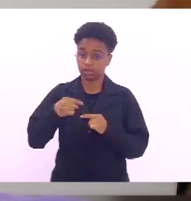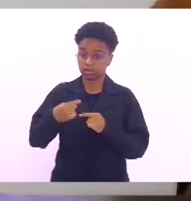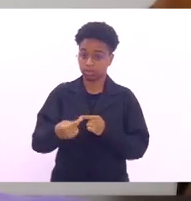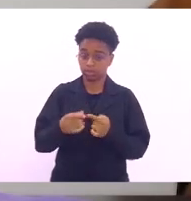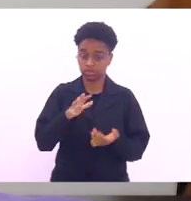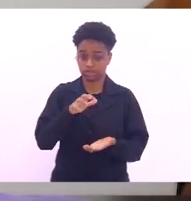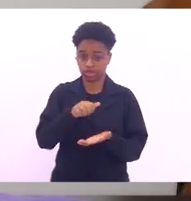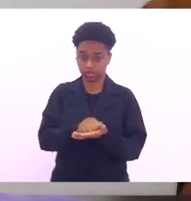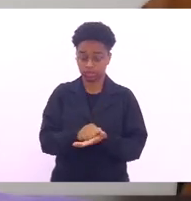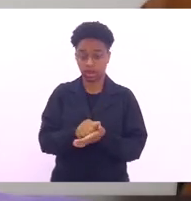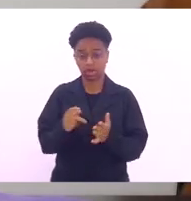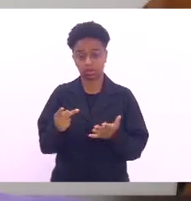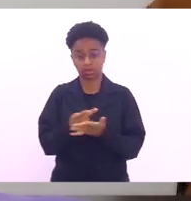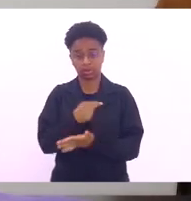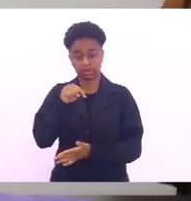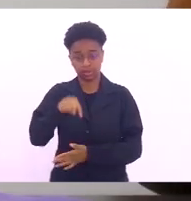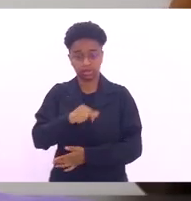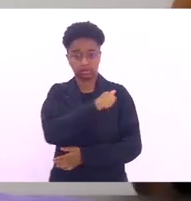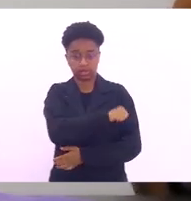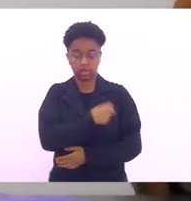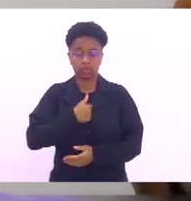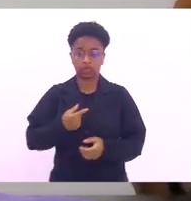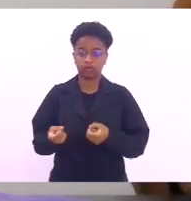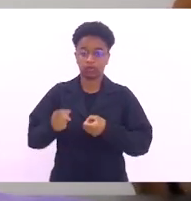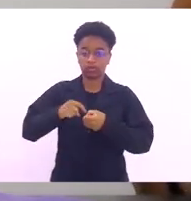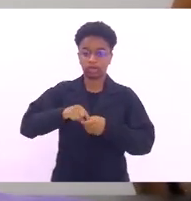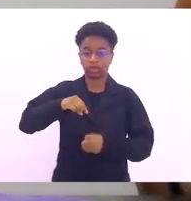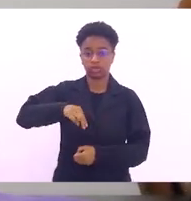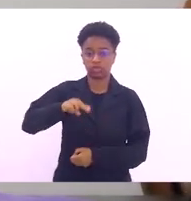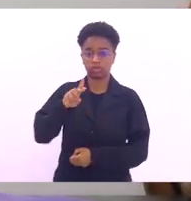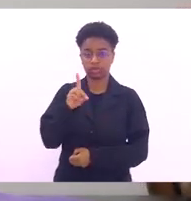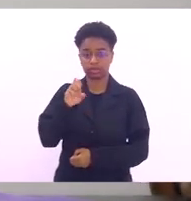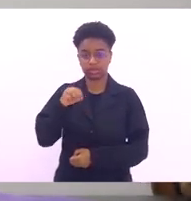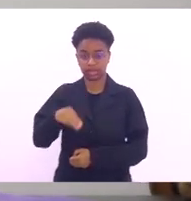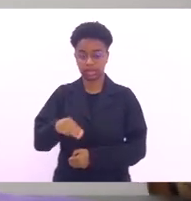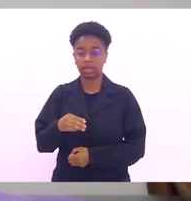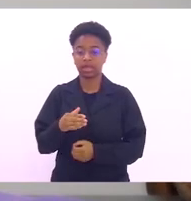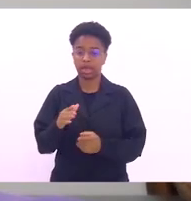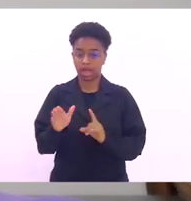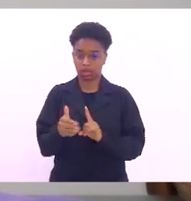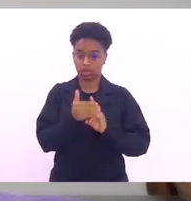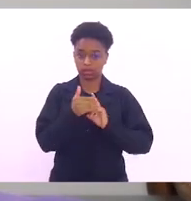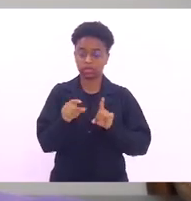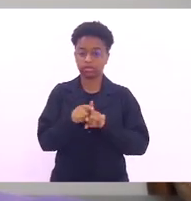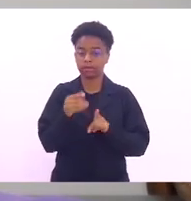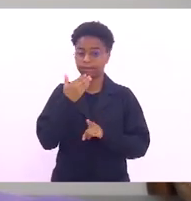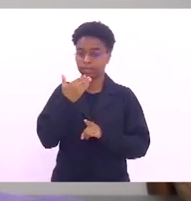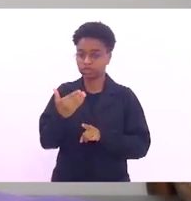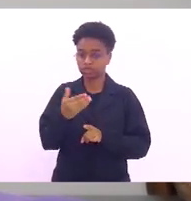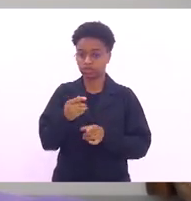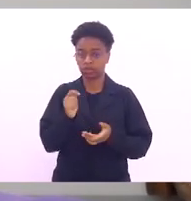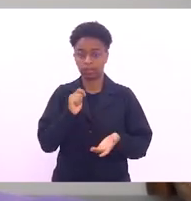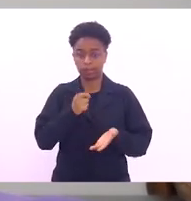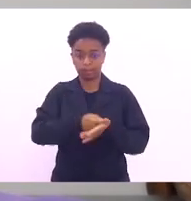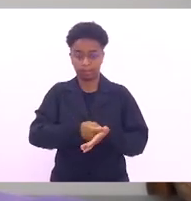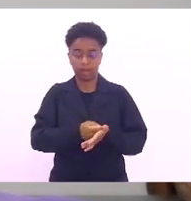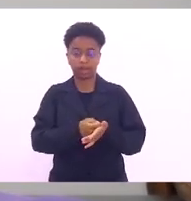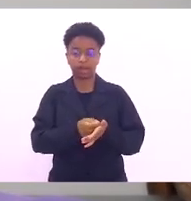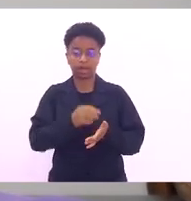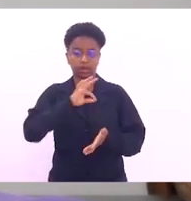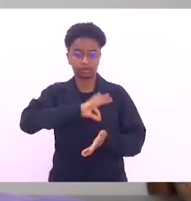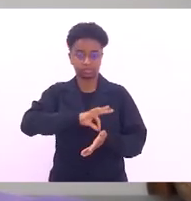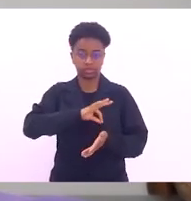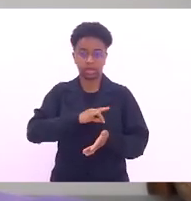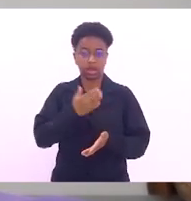ro feito no Rio de Janeiro que voltei ia no bem que me acolheu e peticiou minha ação de Alimentos na nude eu fui muito bem atendido